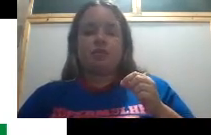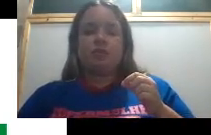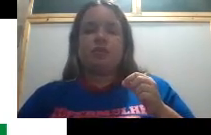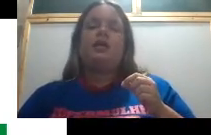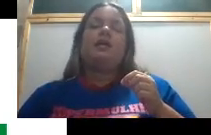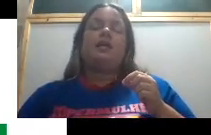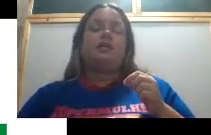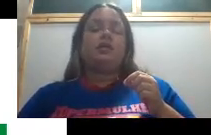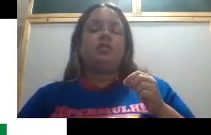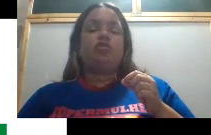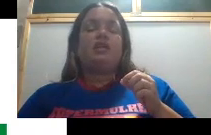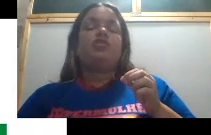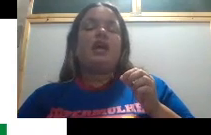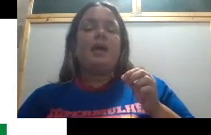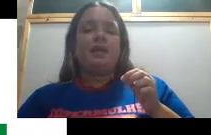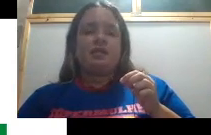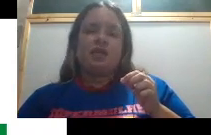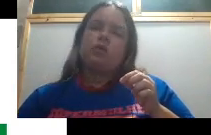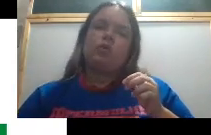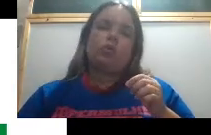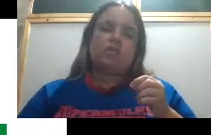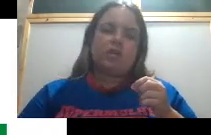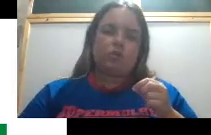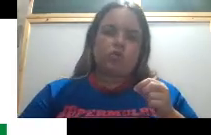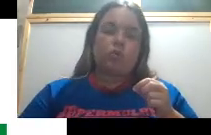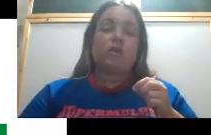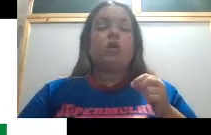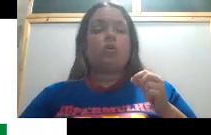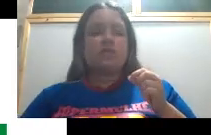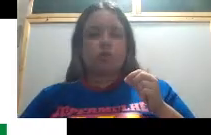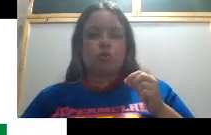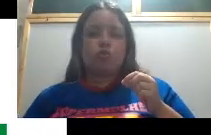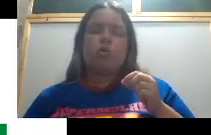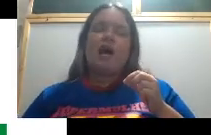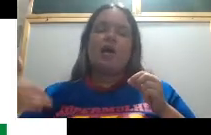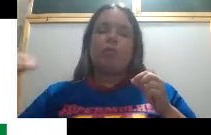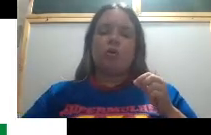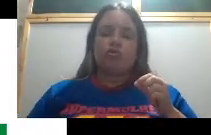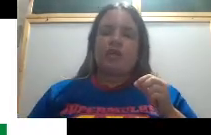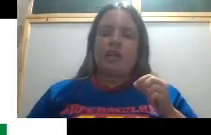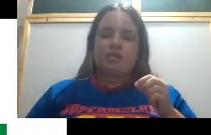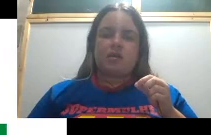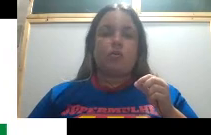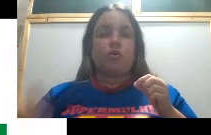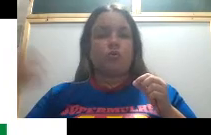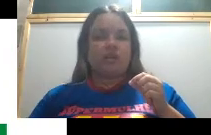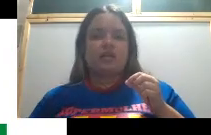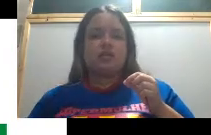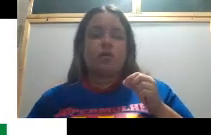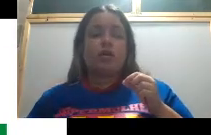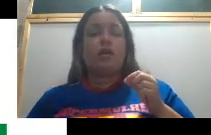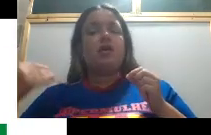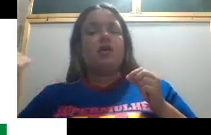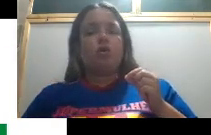setinha está passando são as estrelas que representam o Cruzeiro do Sul Cruzeiro do Sul é uma constelação